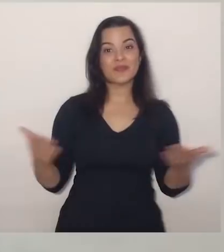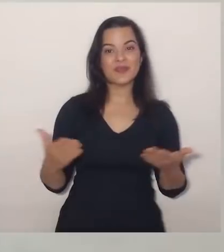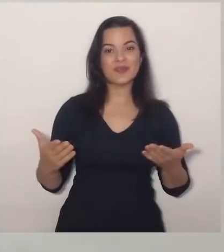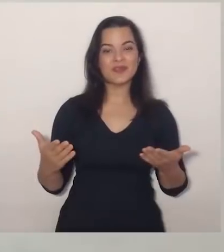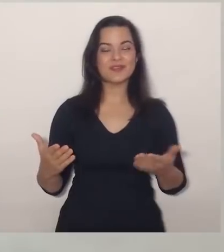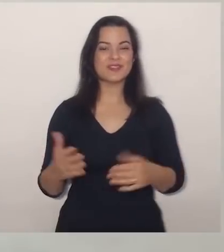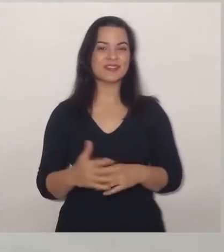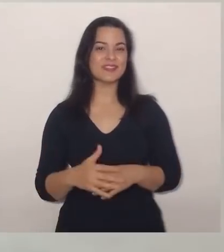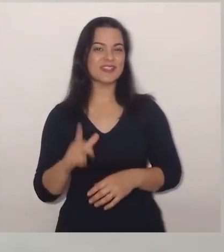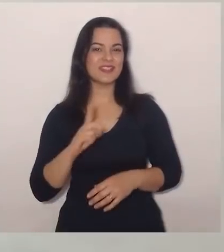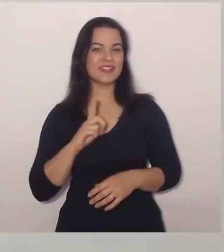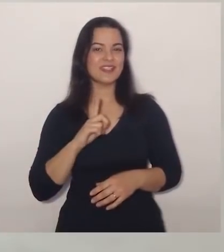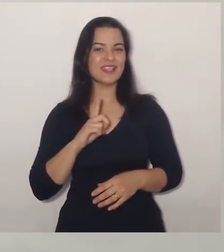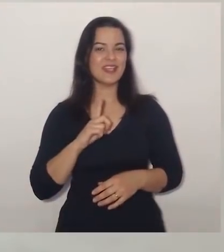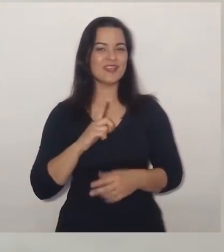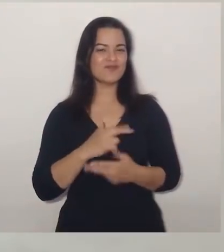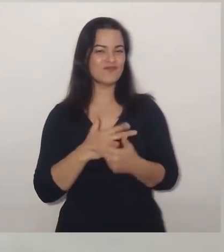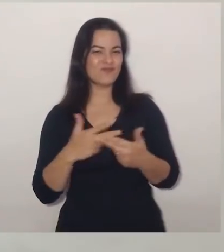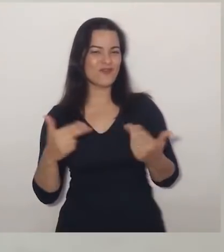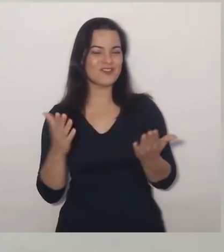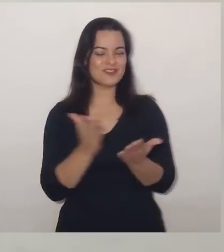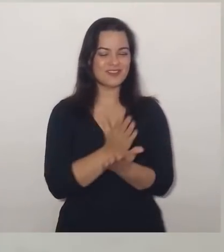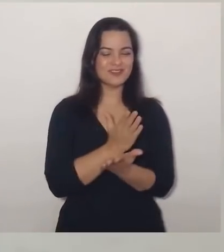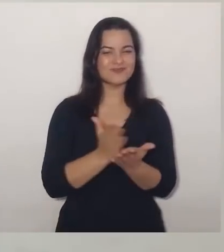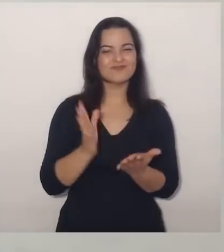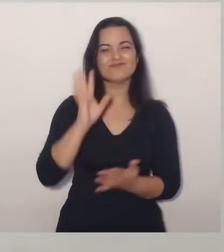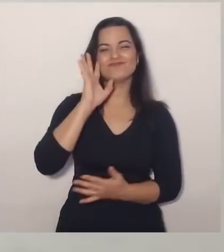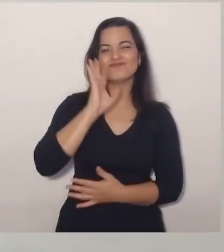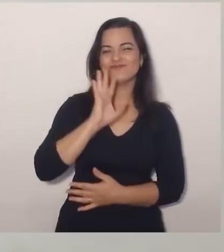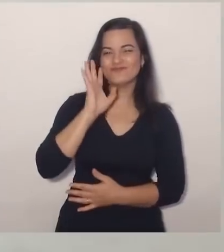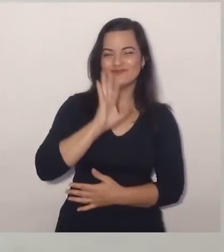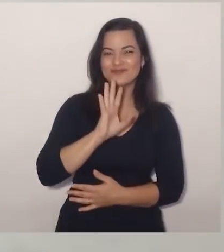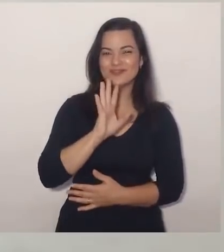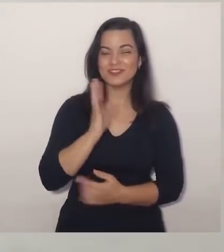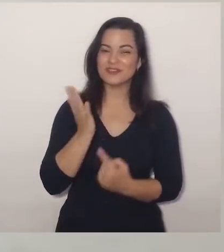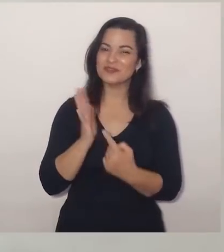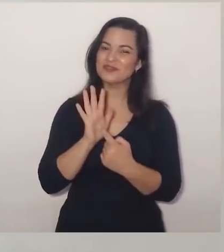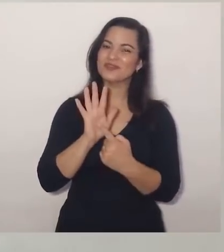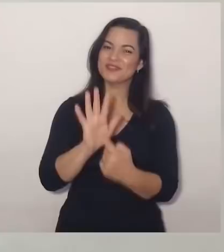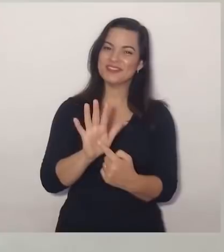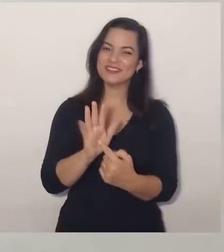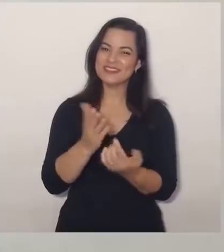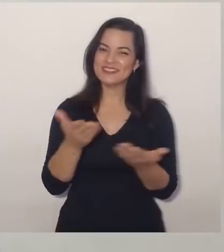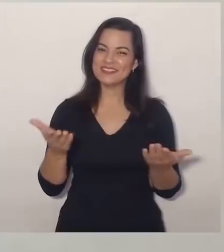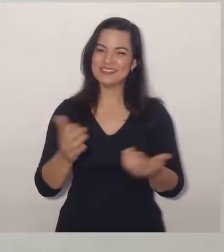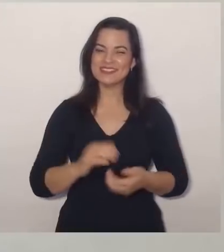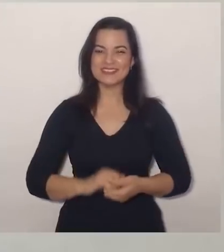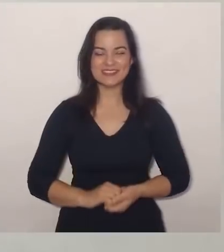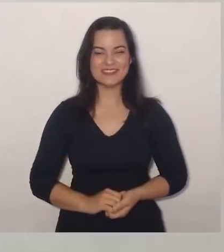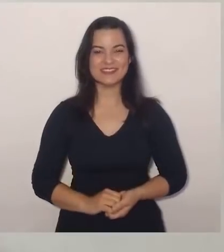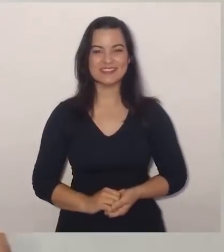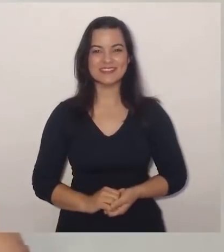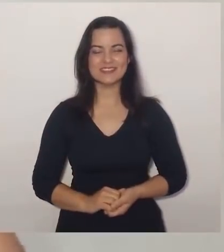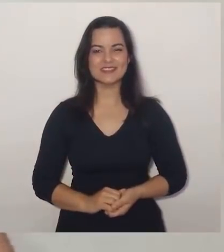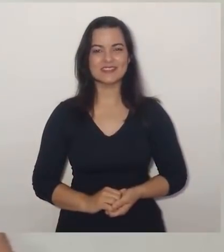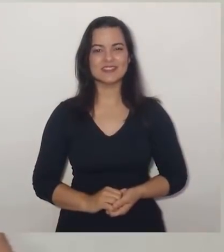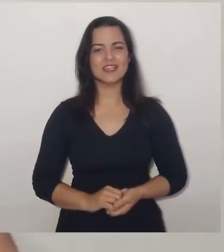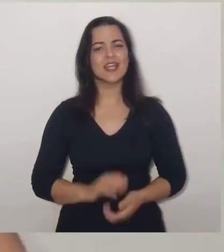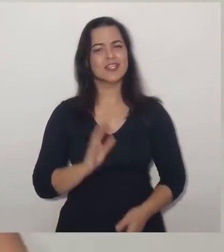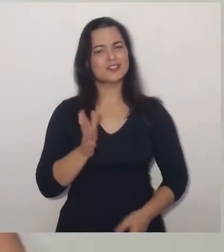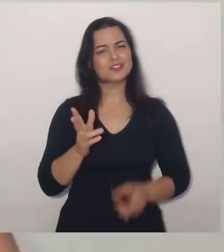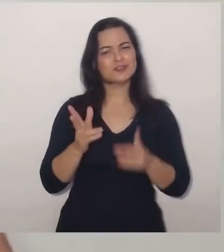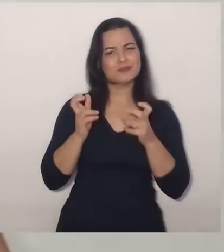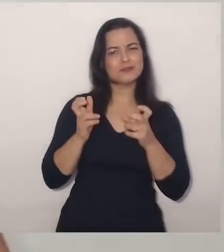tenho algumas coisas aqui bem legais para compartilhar com vocês. Vocês